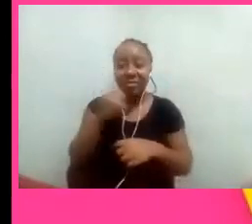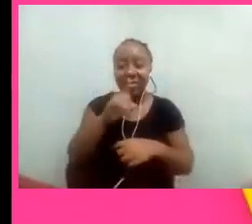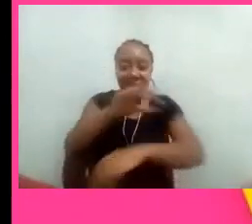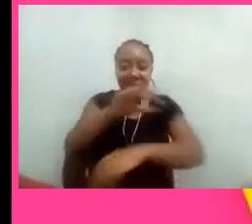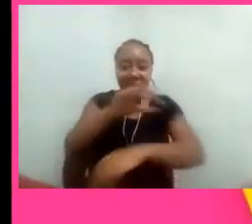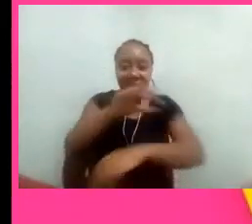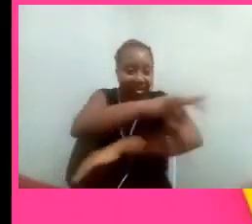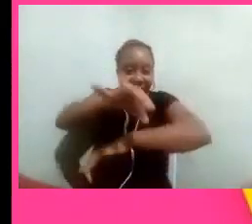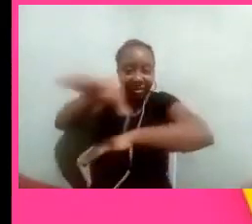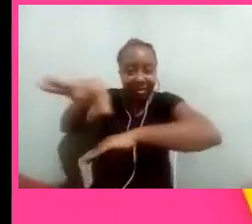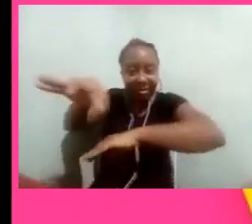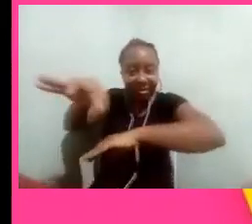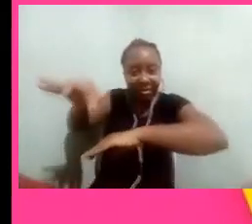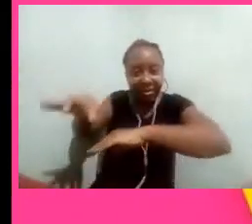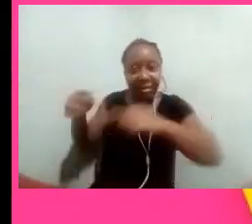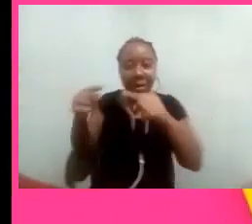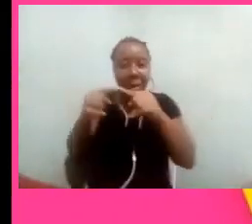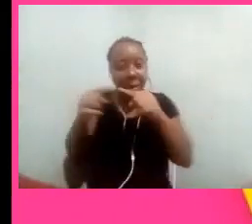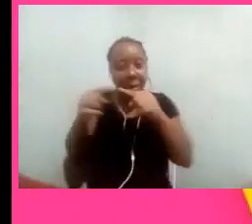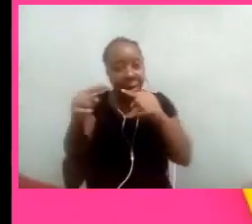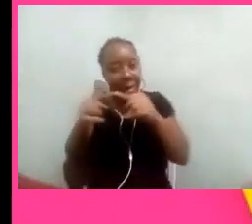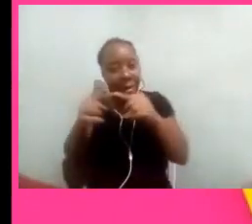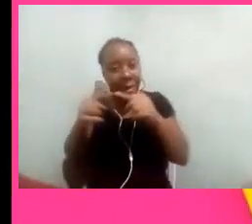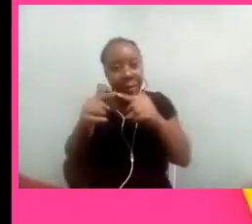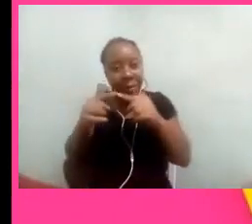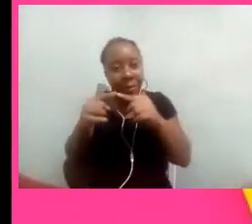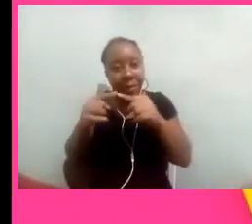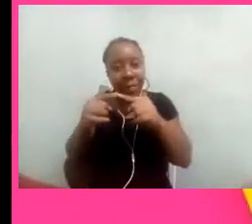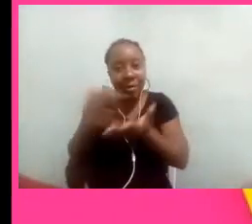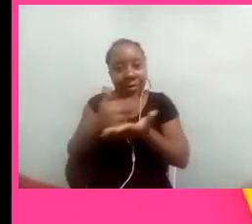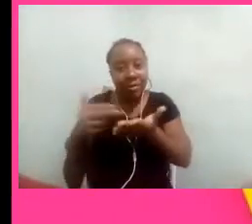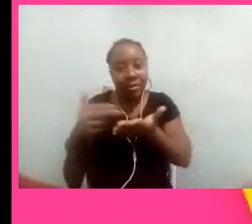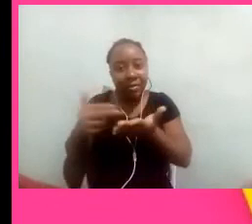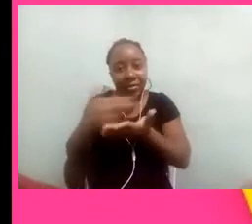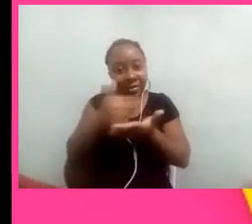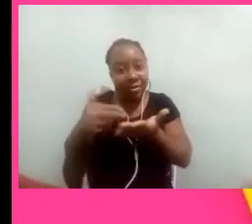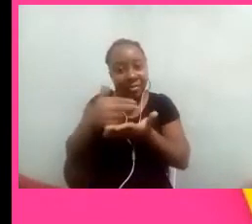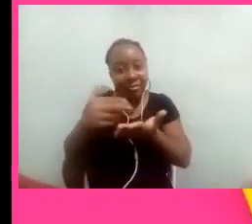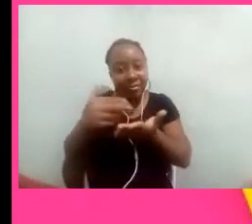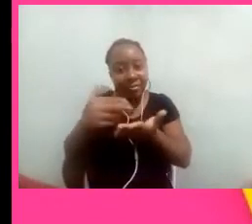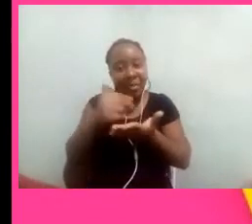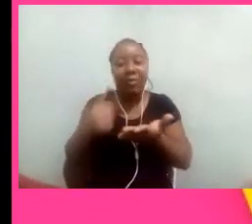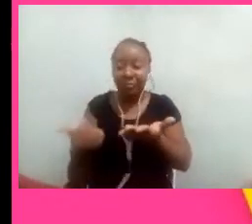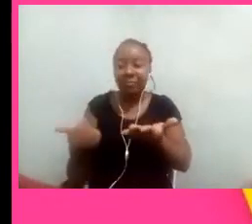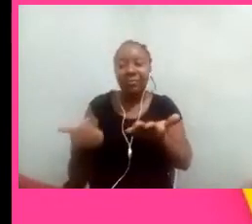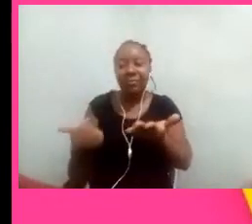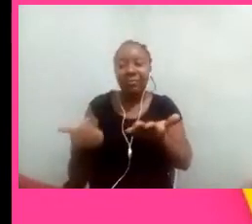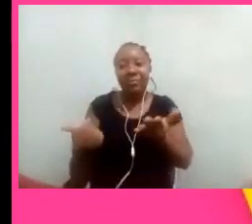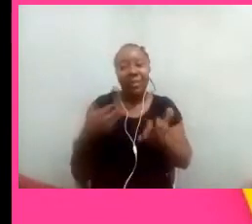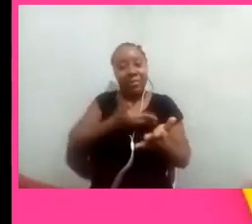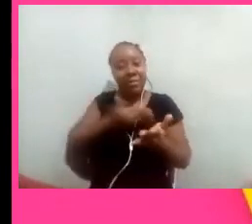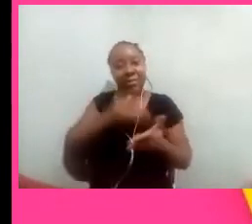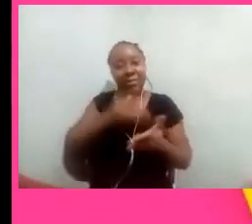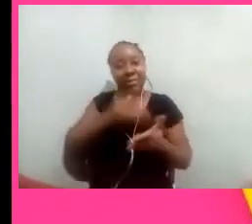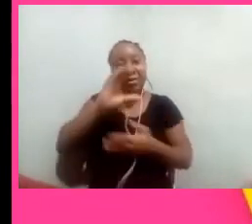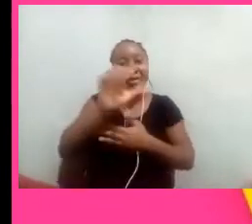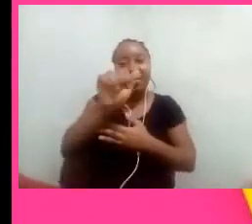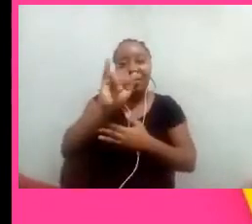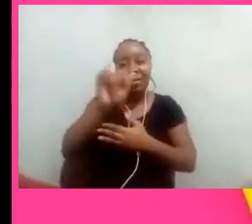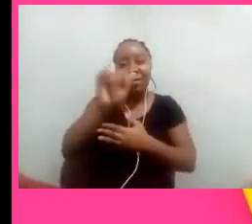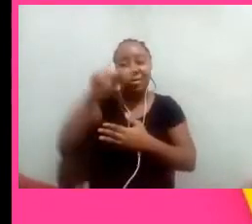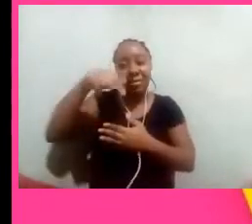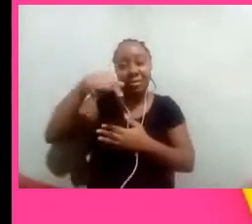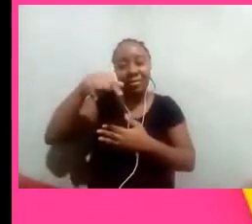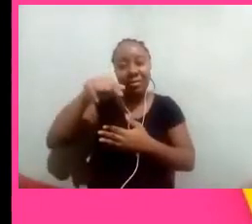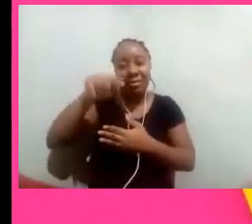desenho do nosso grande amigo Kaique, do Include, que ele desenhou. Eu gostei muito do desenho, e aí